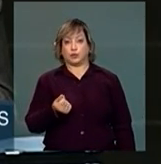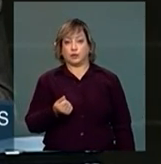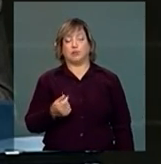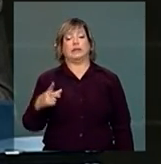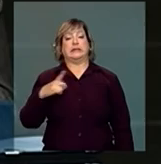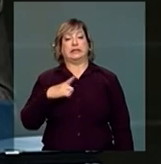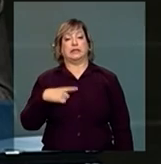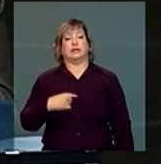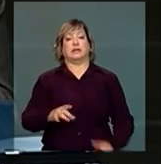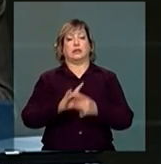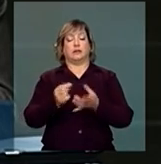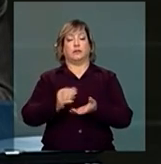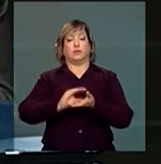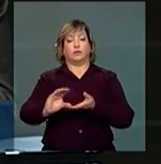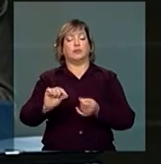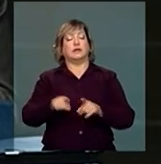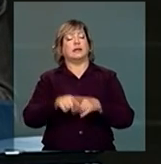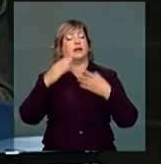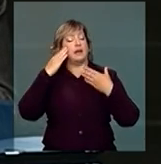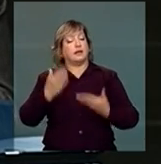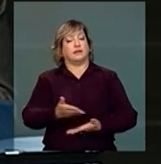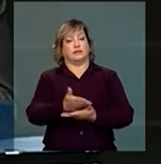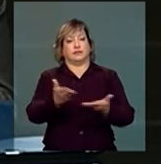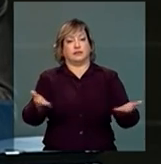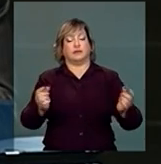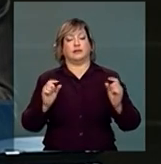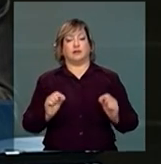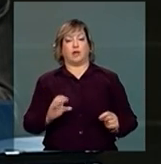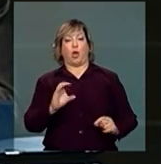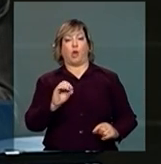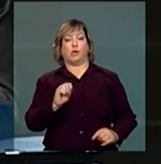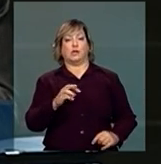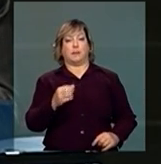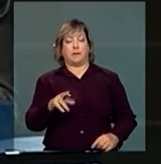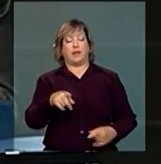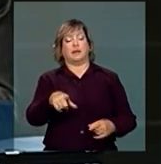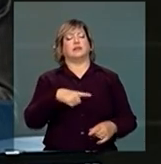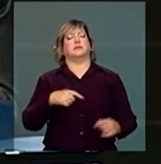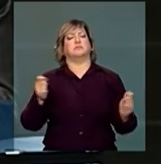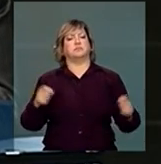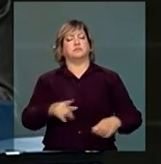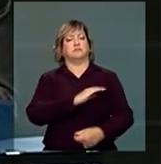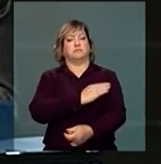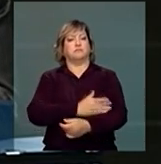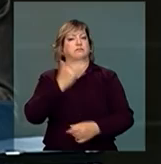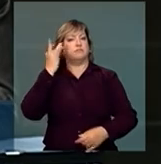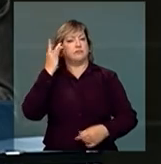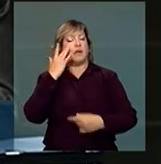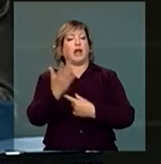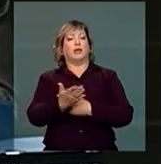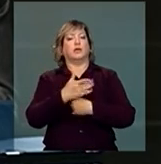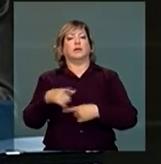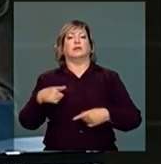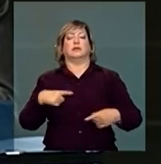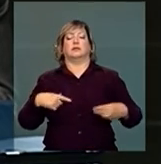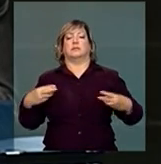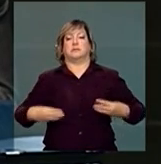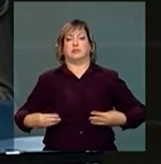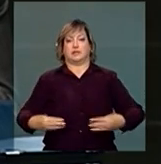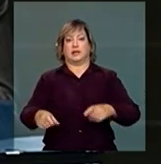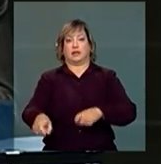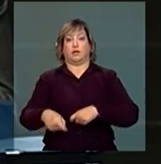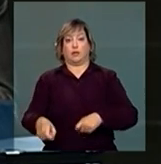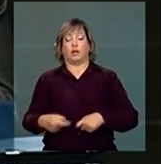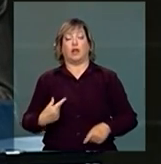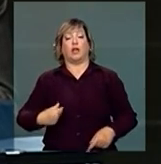sendo disponibilizados, e agradecer, Osmar, pela sua competência e ter auxiliado o Ministério da Agricultura de forma coerente para